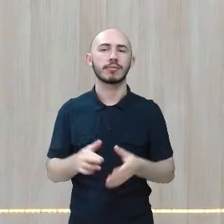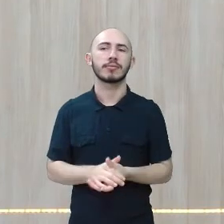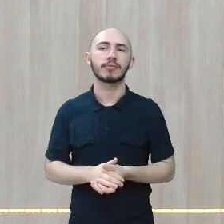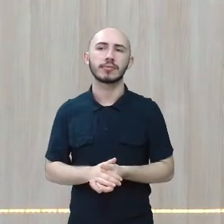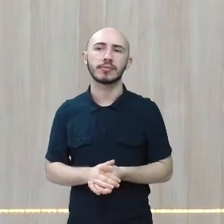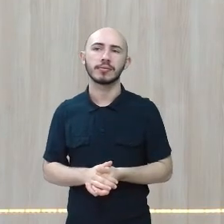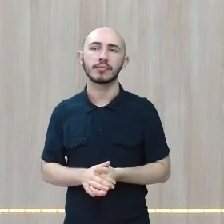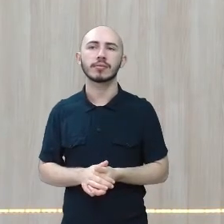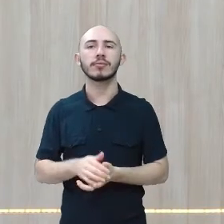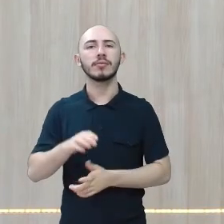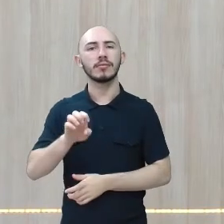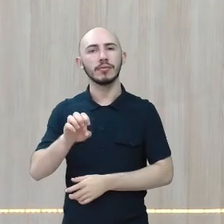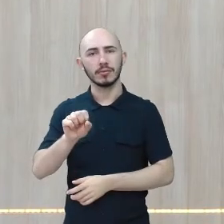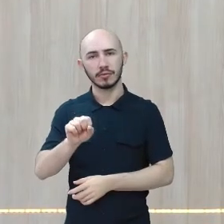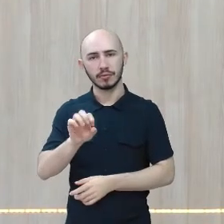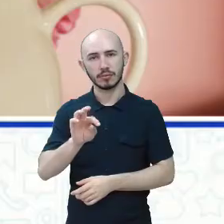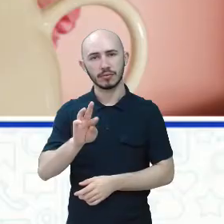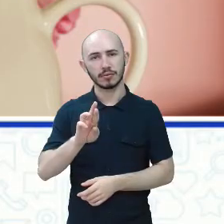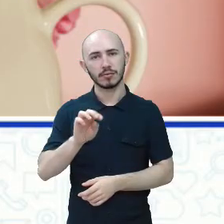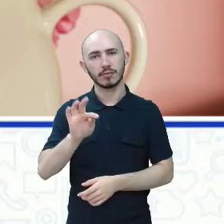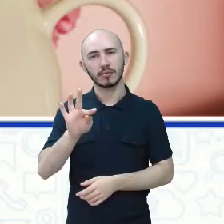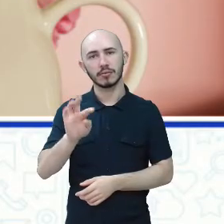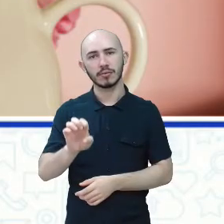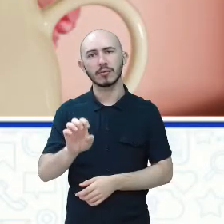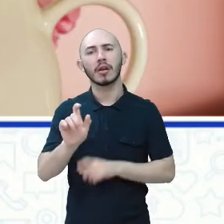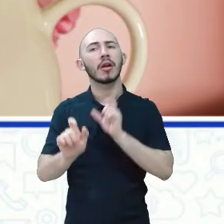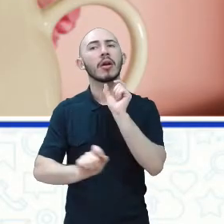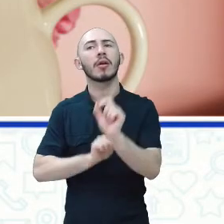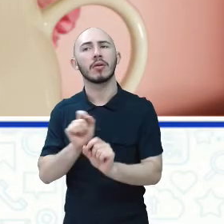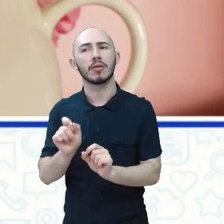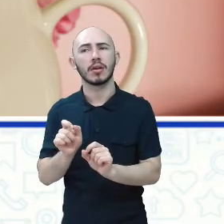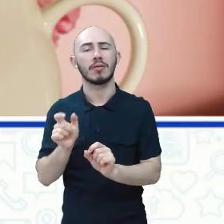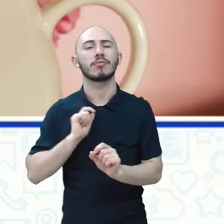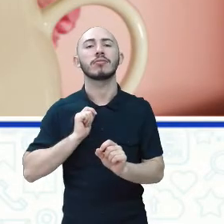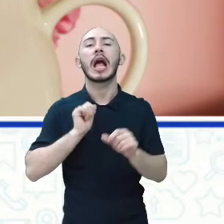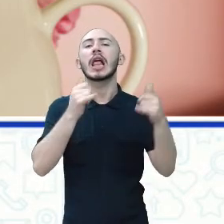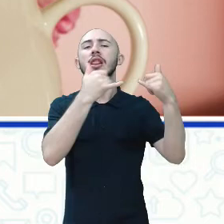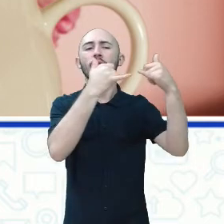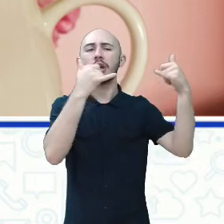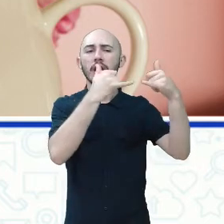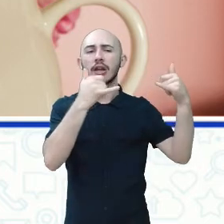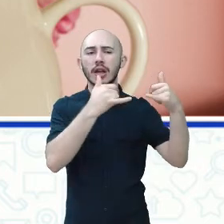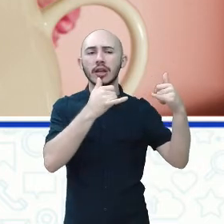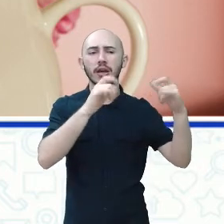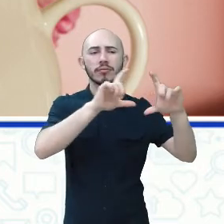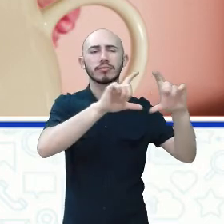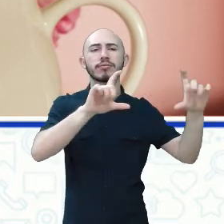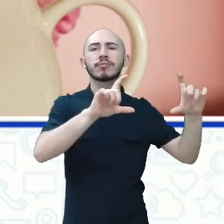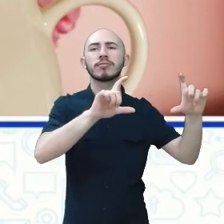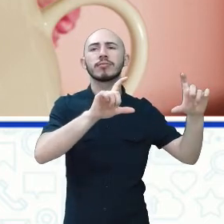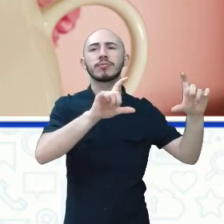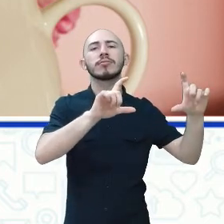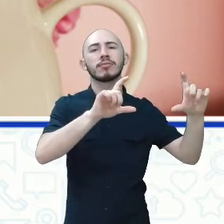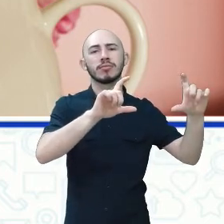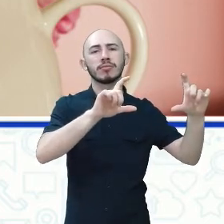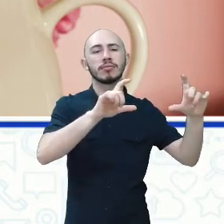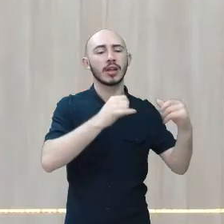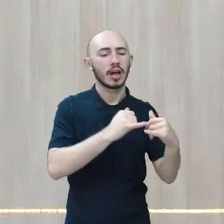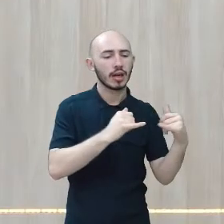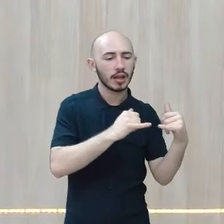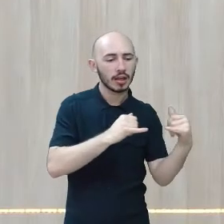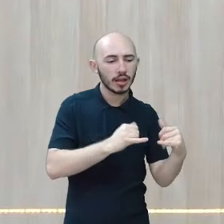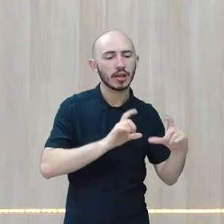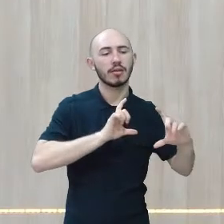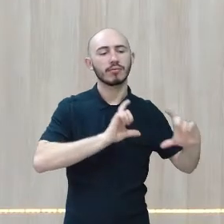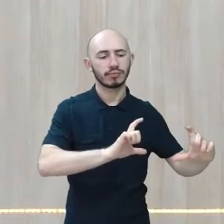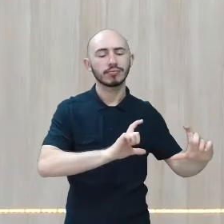Já a estrofe é o conjunto de vários versos. A estrofe, ela representa aquele conjunto